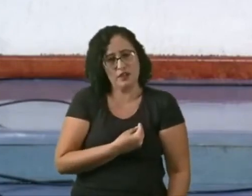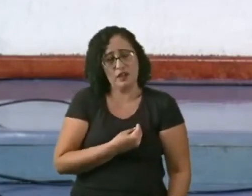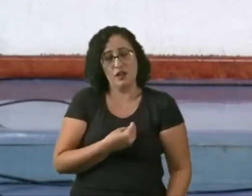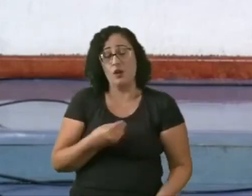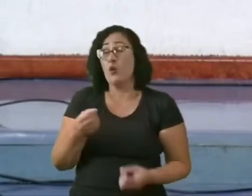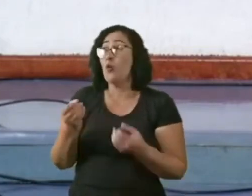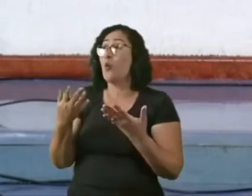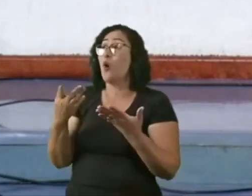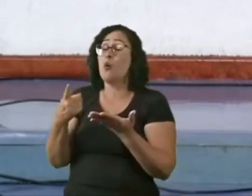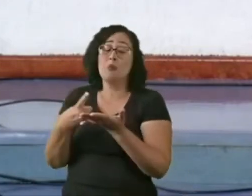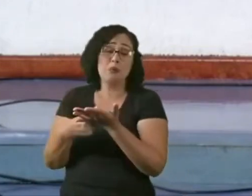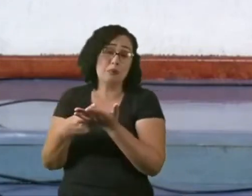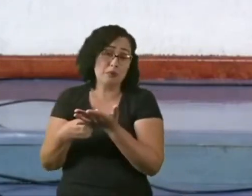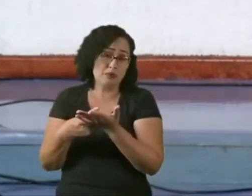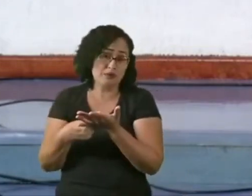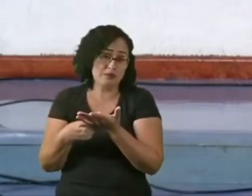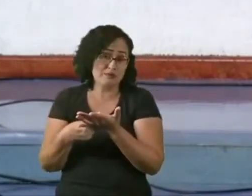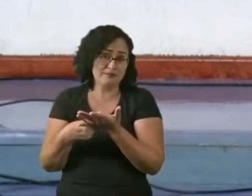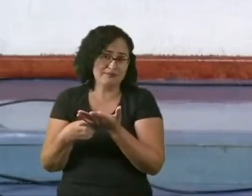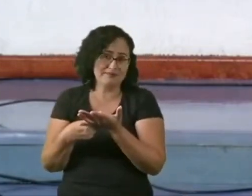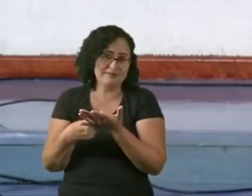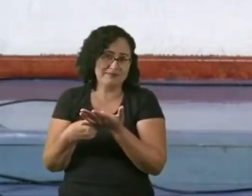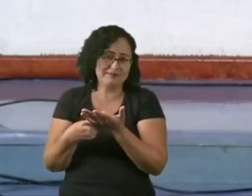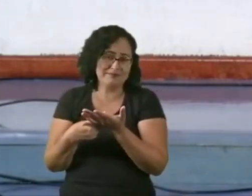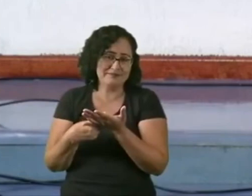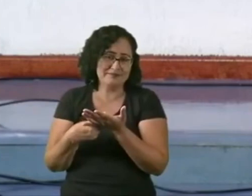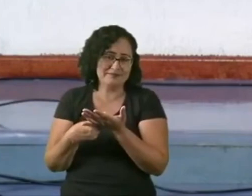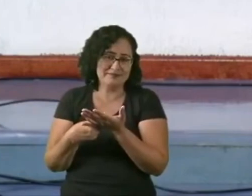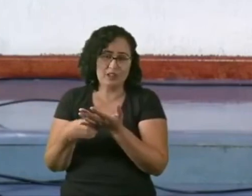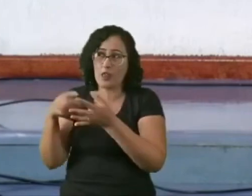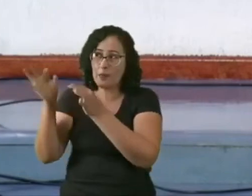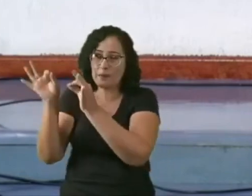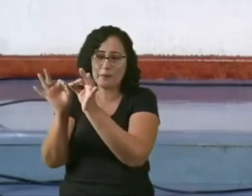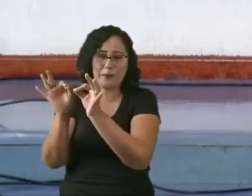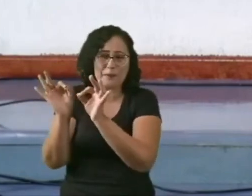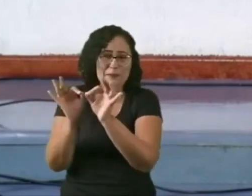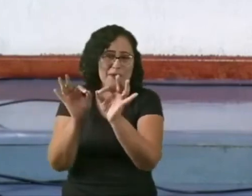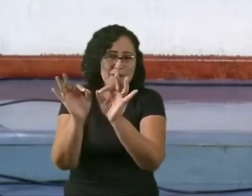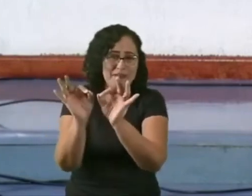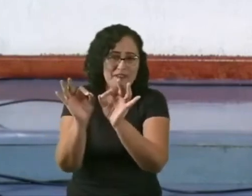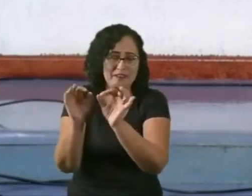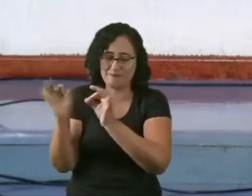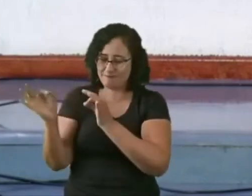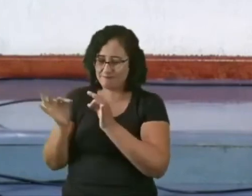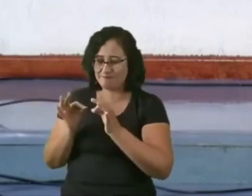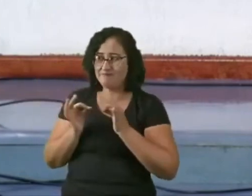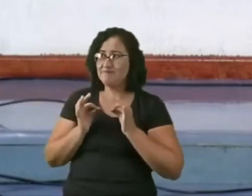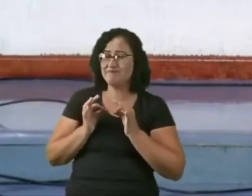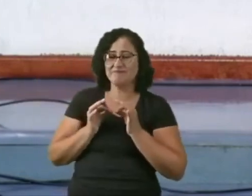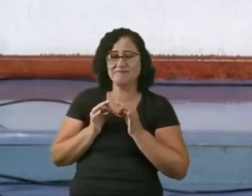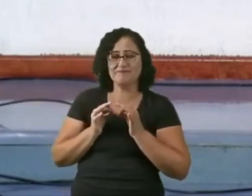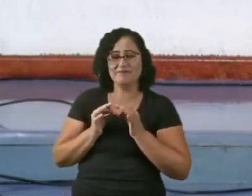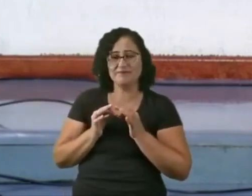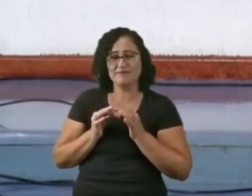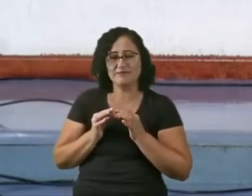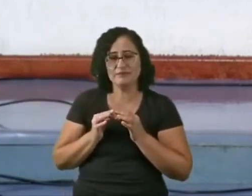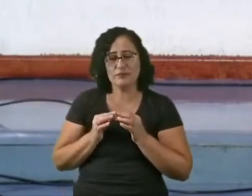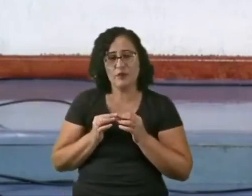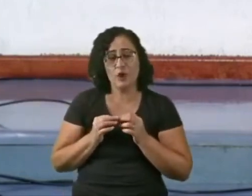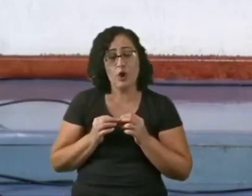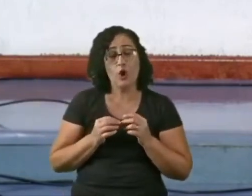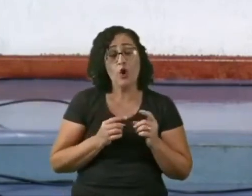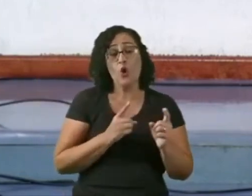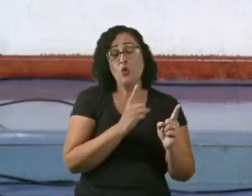Eu sei que aqueles discípulos, eles tinham uma visão limitada, eles tinham uma compreensão